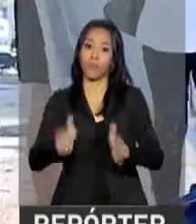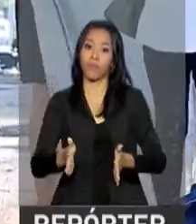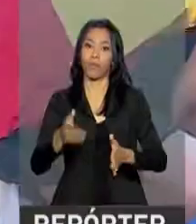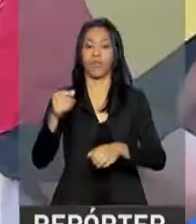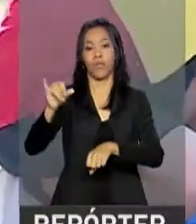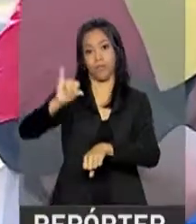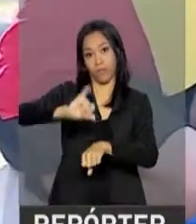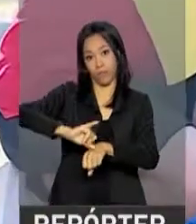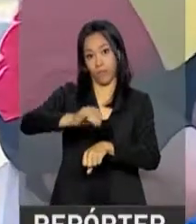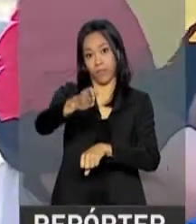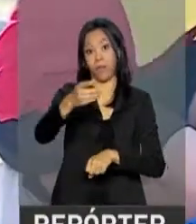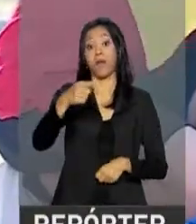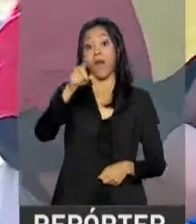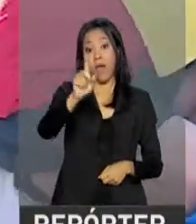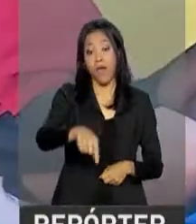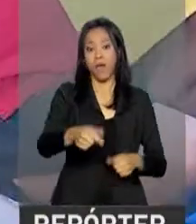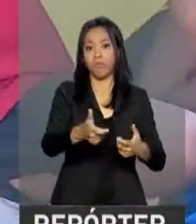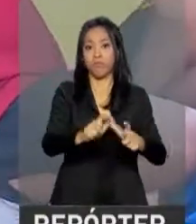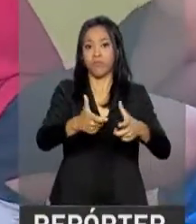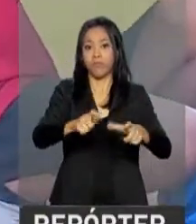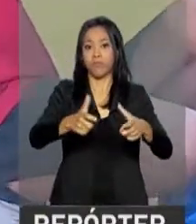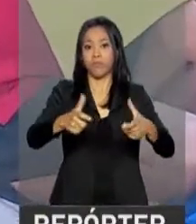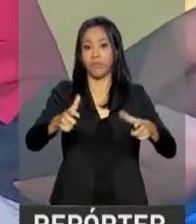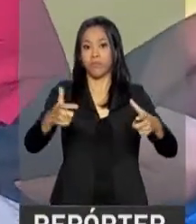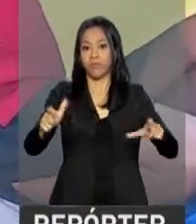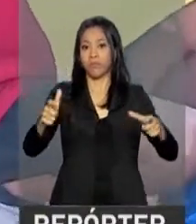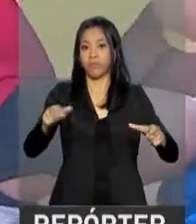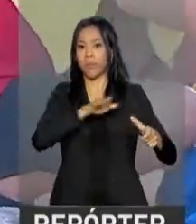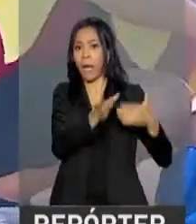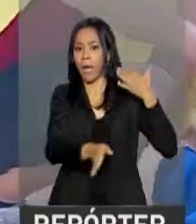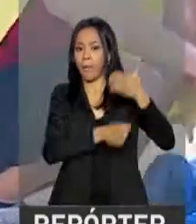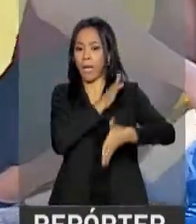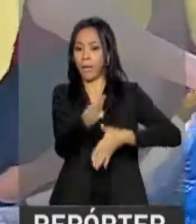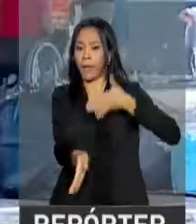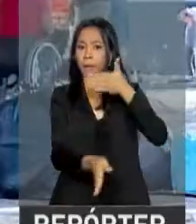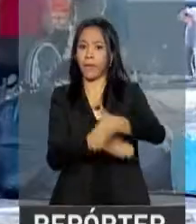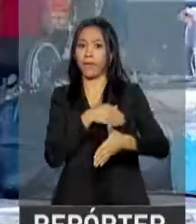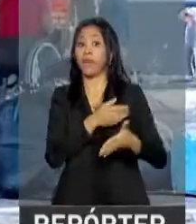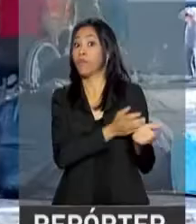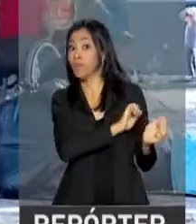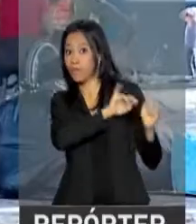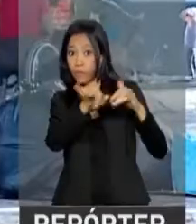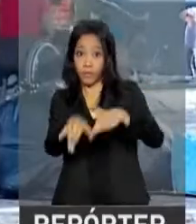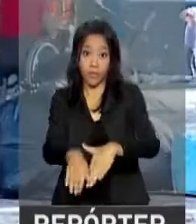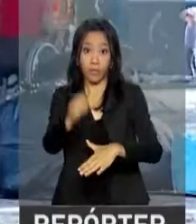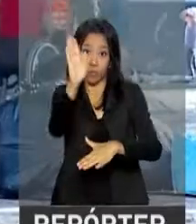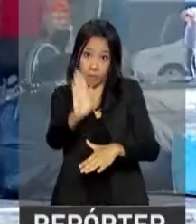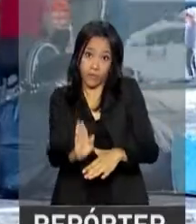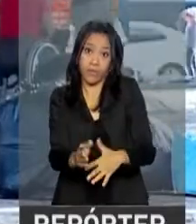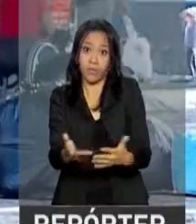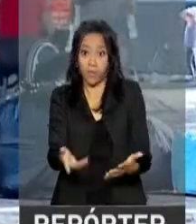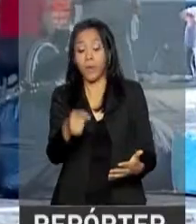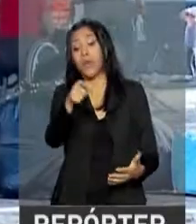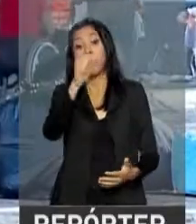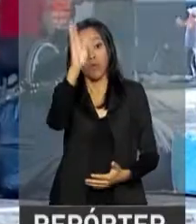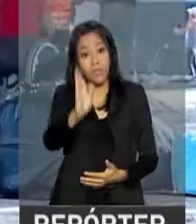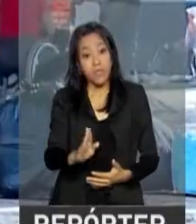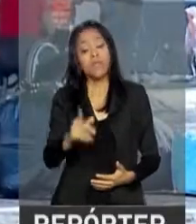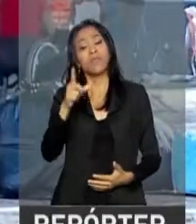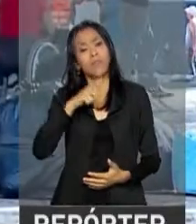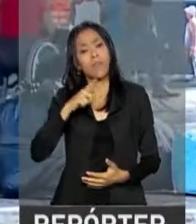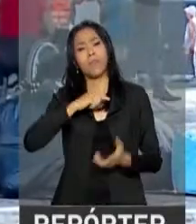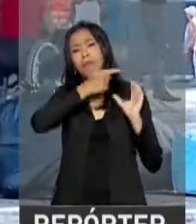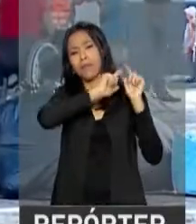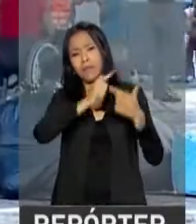país vizinho é também crescente o número de venezuelanos atravessando a fronteira e o brasil tem tradição internacional de acolher quem